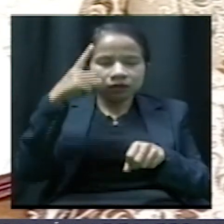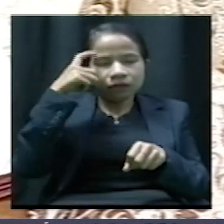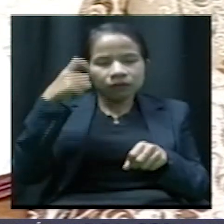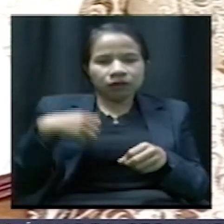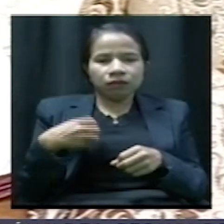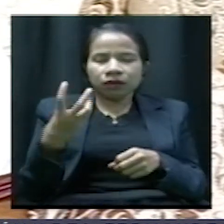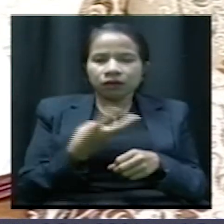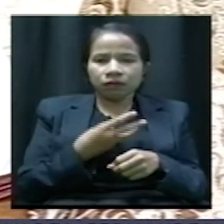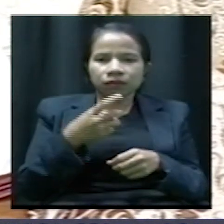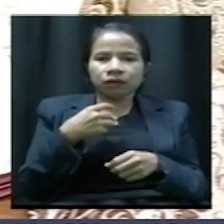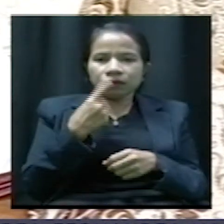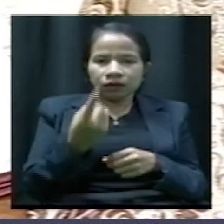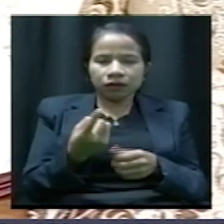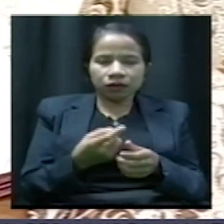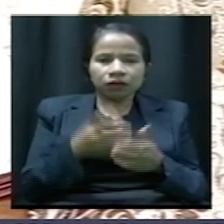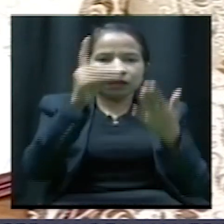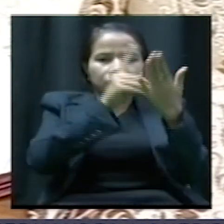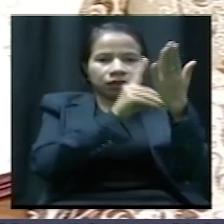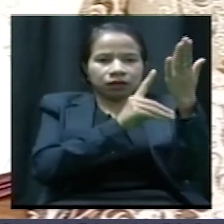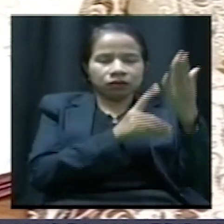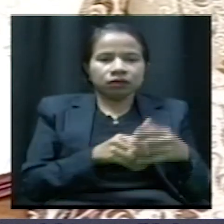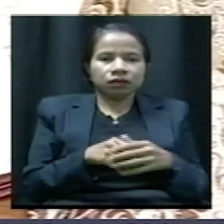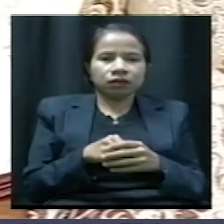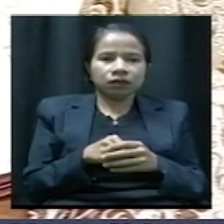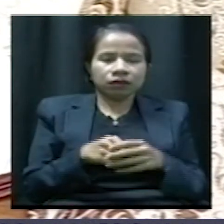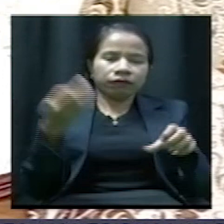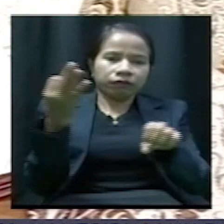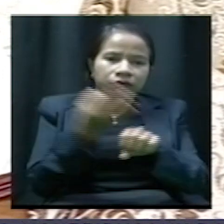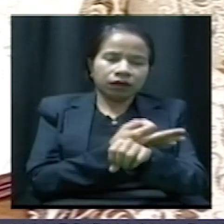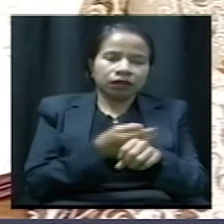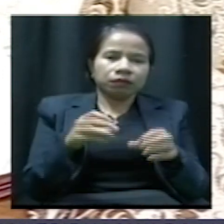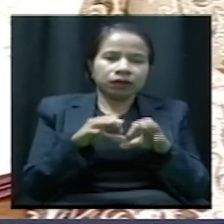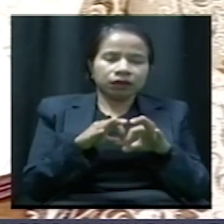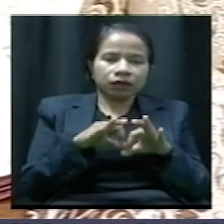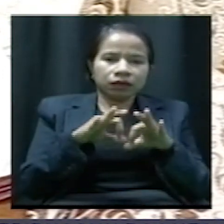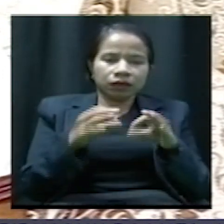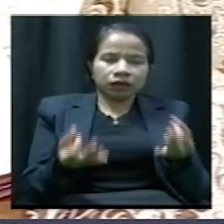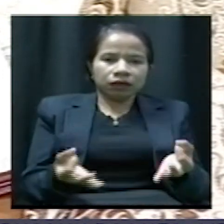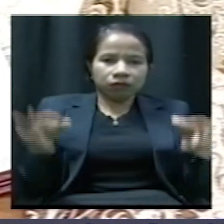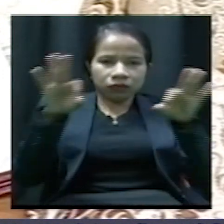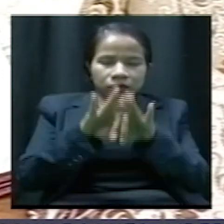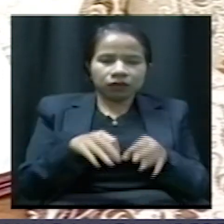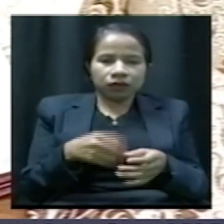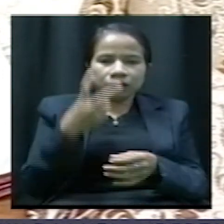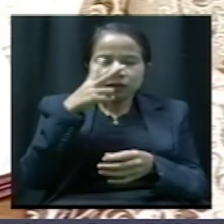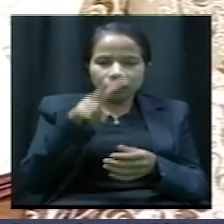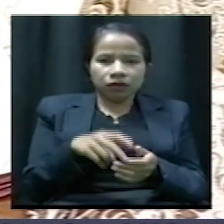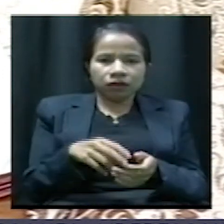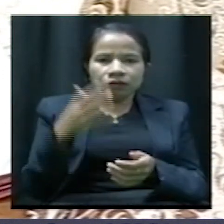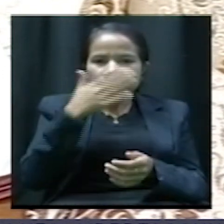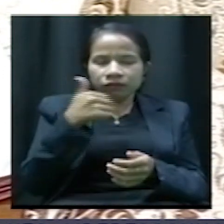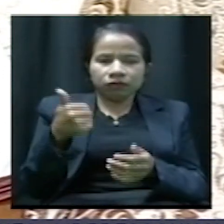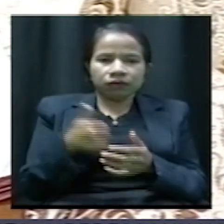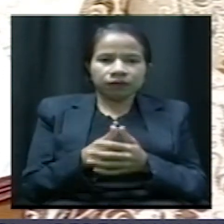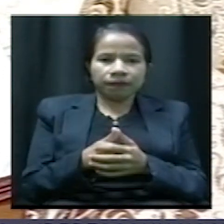kami hakara atu dehan dadu sidane dokumento ida importante liu i hamu descobrimento ida ne bema ka